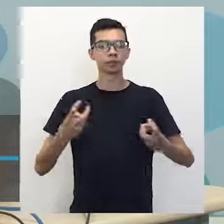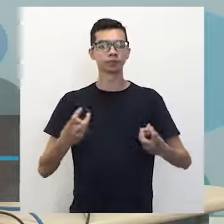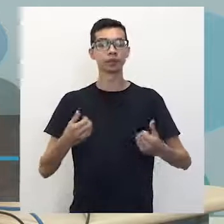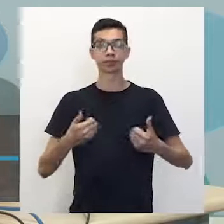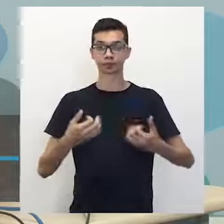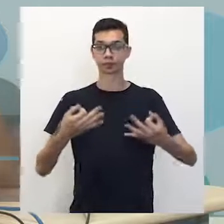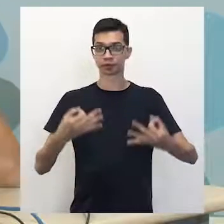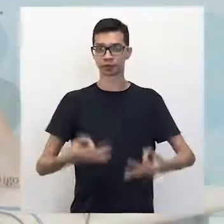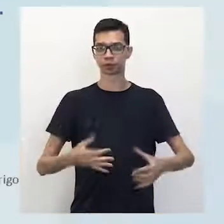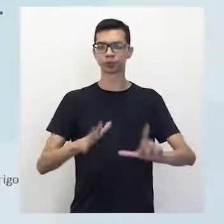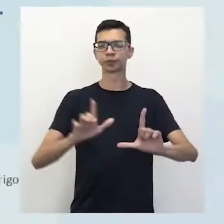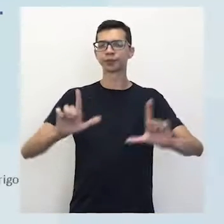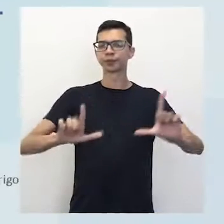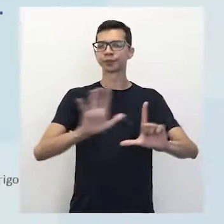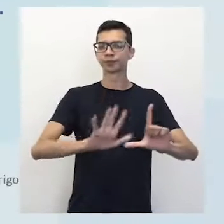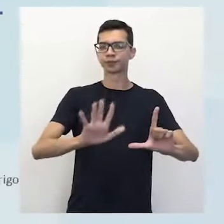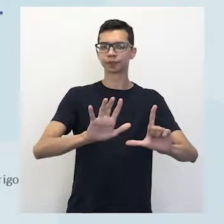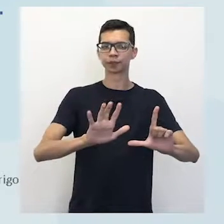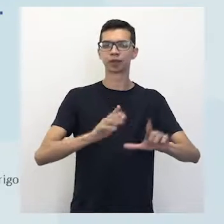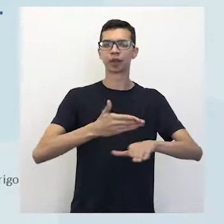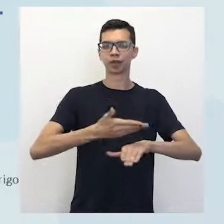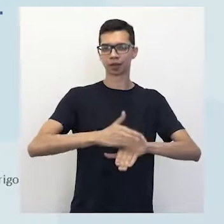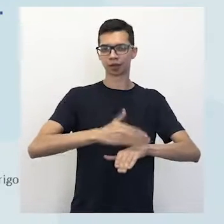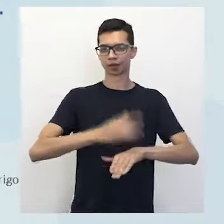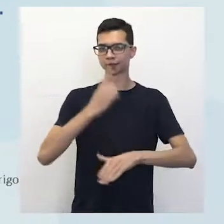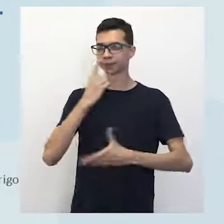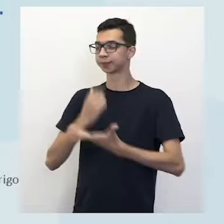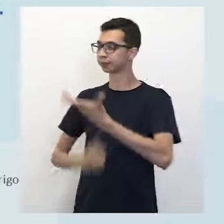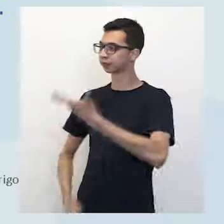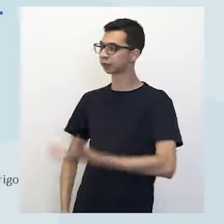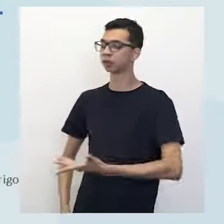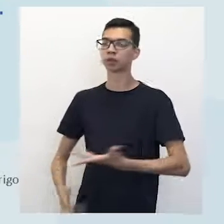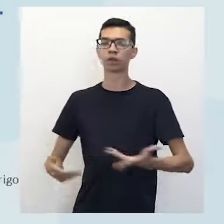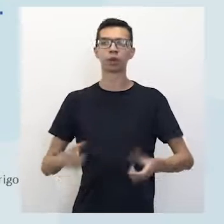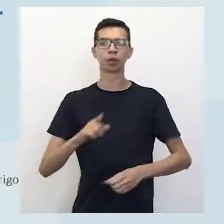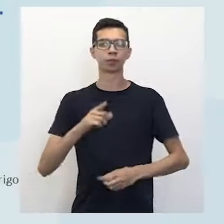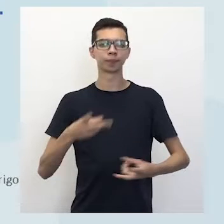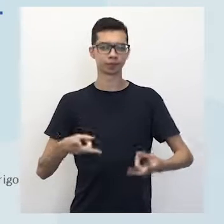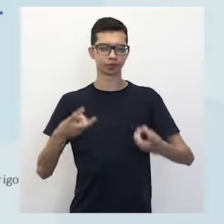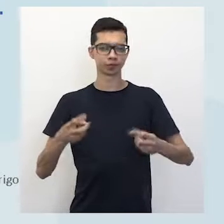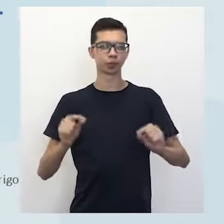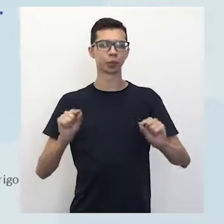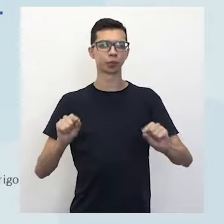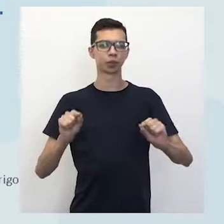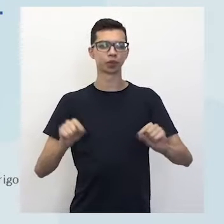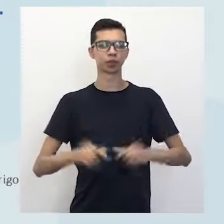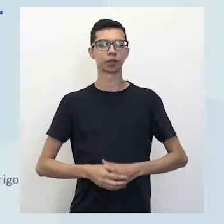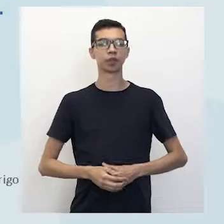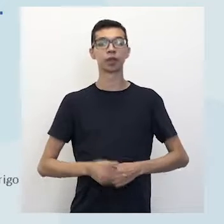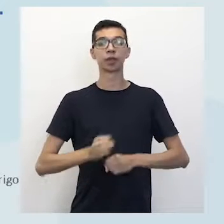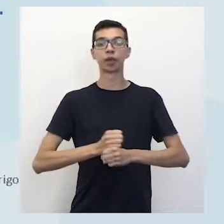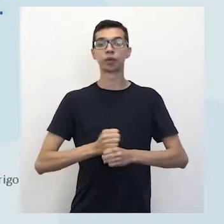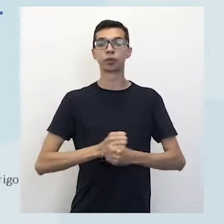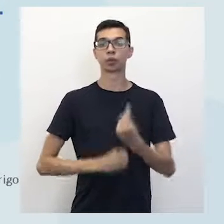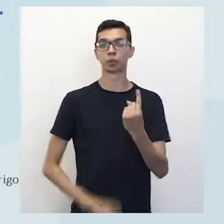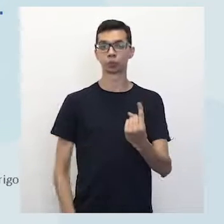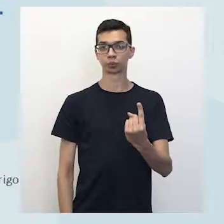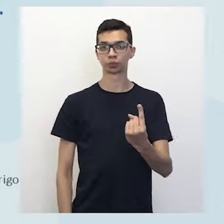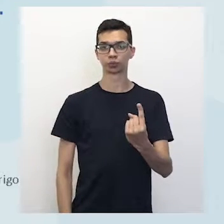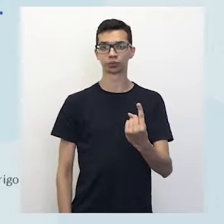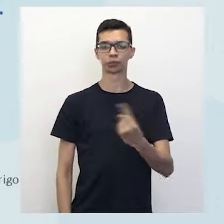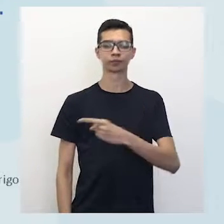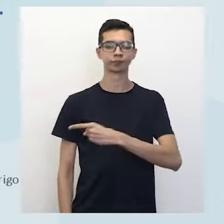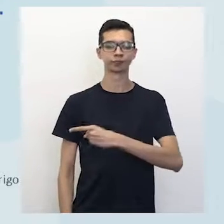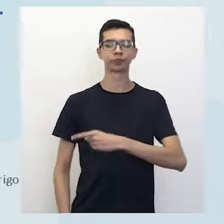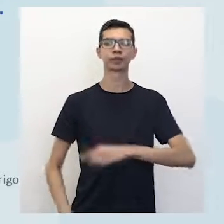essa tela aí, vamos lá, a tela do exercício. Então, vejam lá, o ano 1 é o ano onde a terra